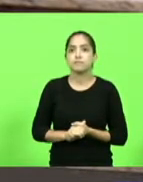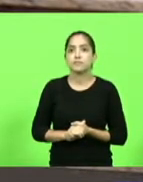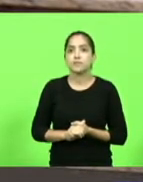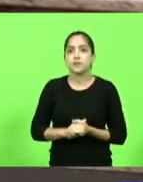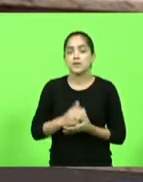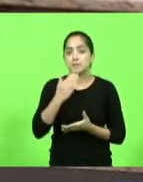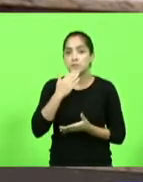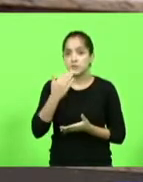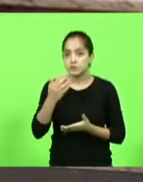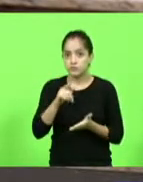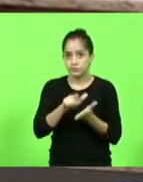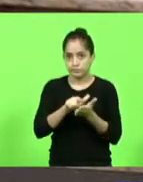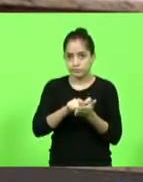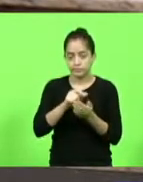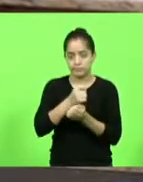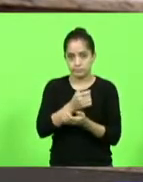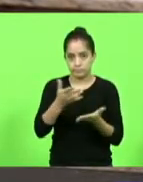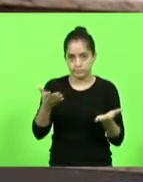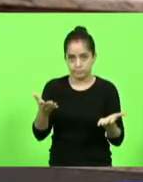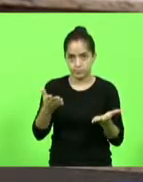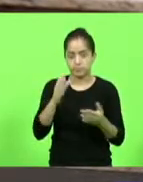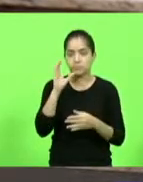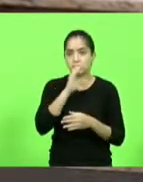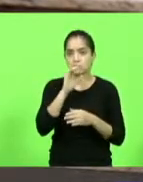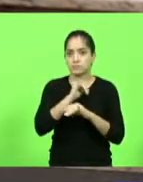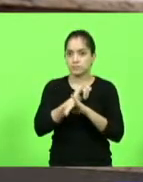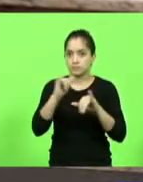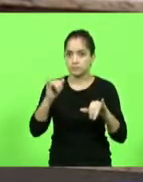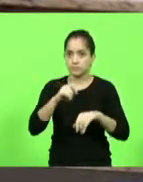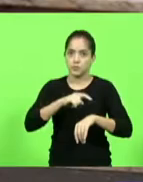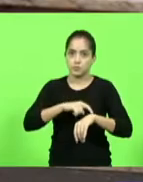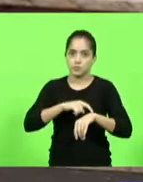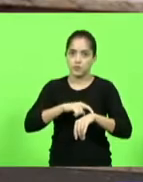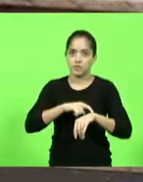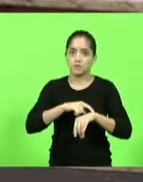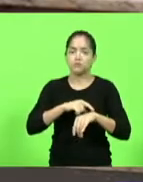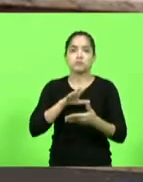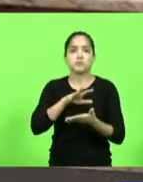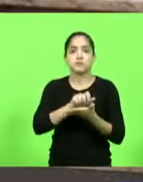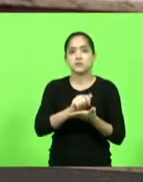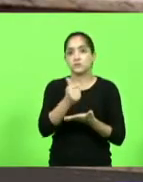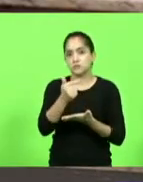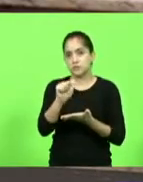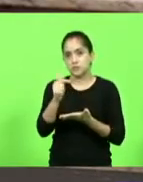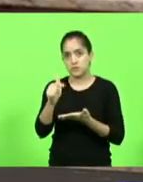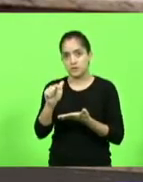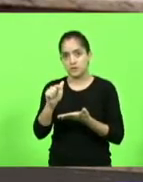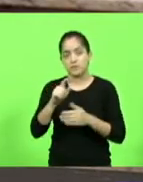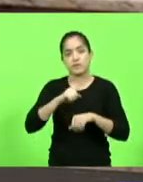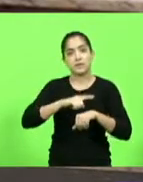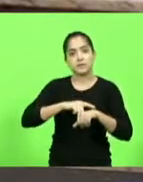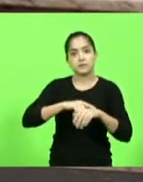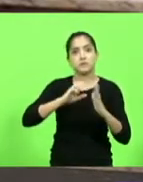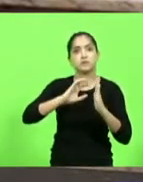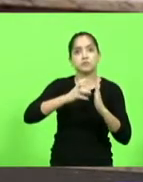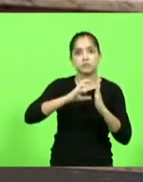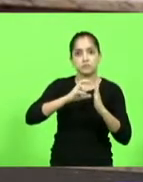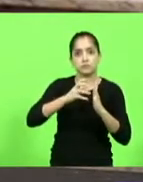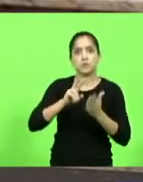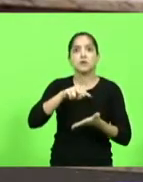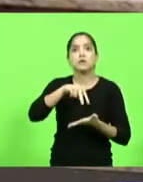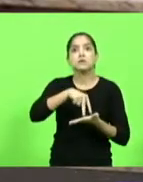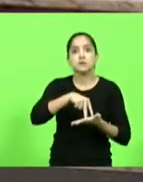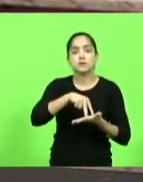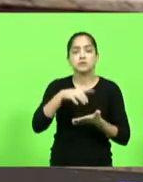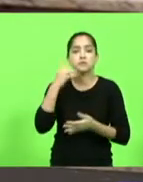presidente solicitou que se procedesse à distribuição, breves comunicações. Não houve oradores inscritos, grande expediente. Nesse horário destinado aos partidos políticos, fizeram uso da palavra os